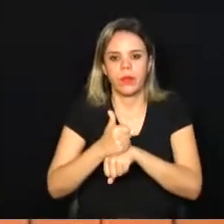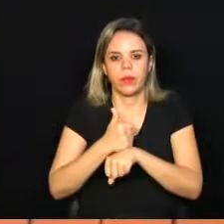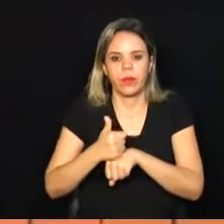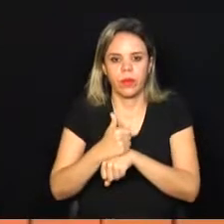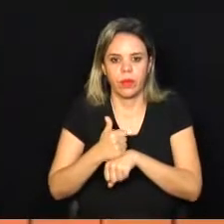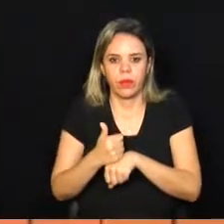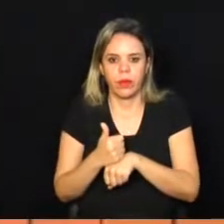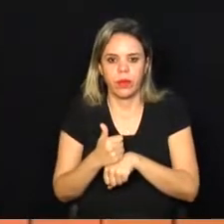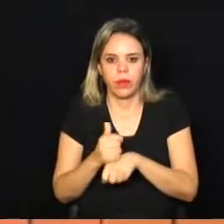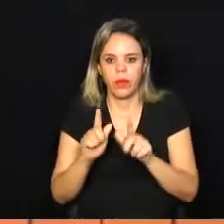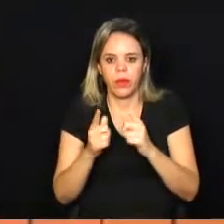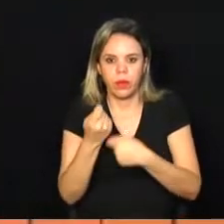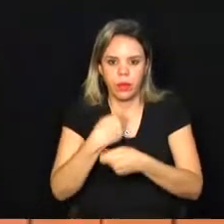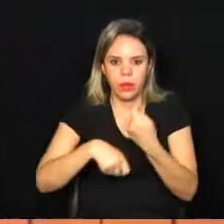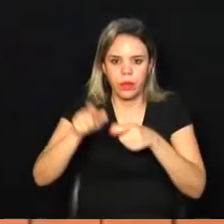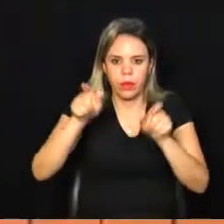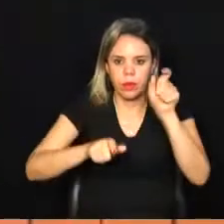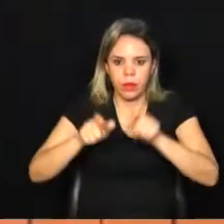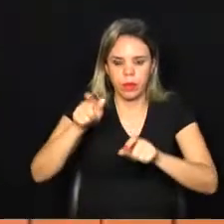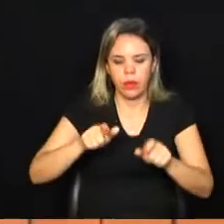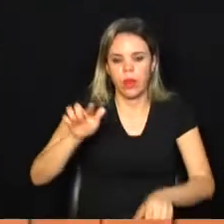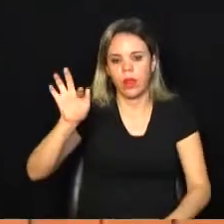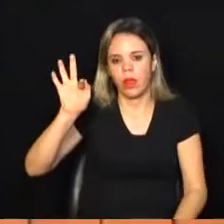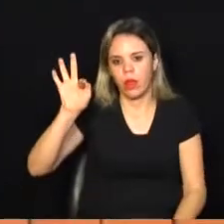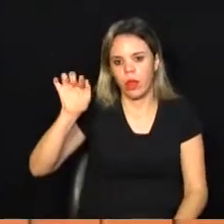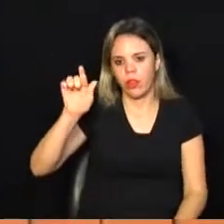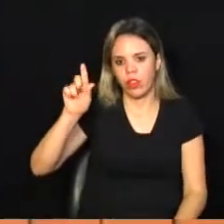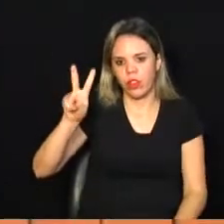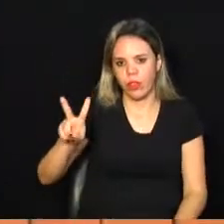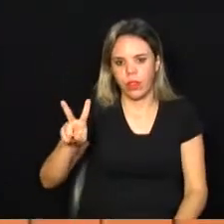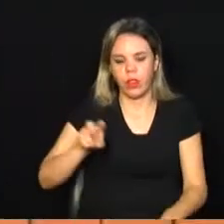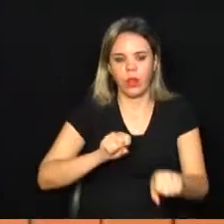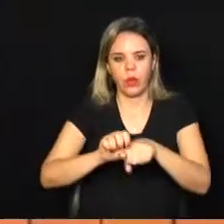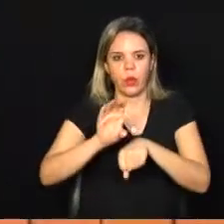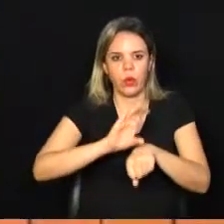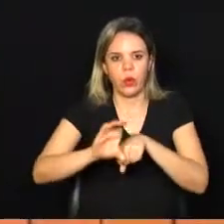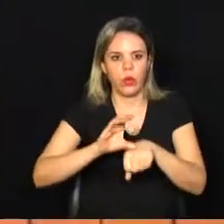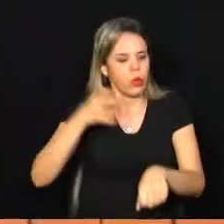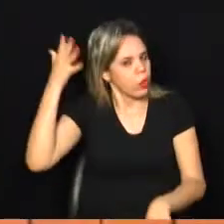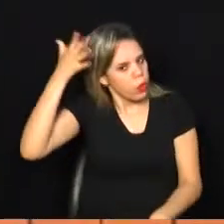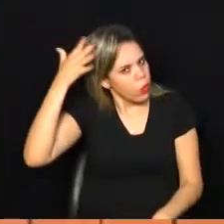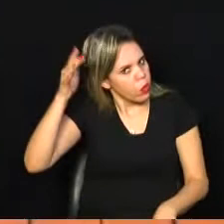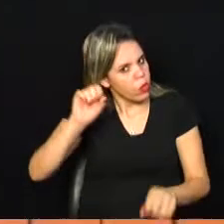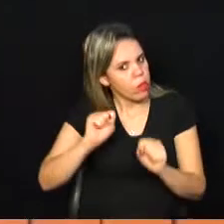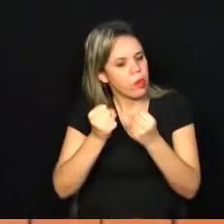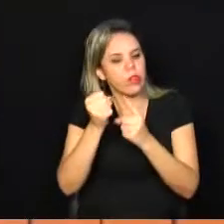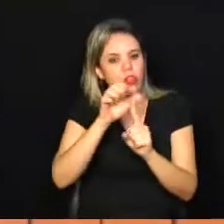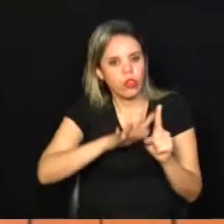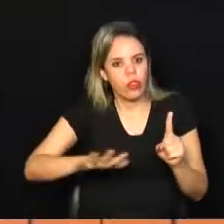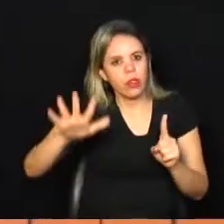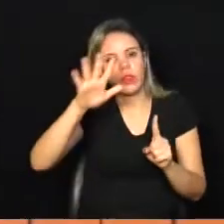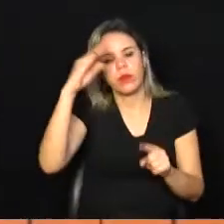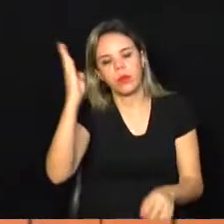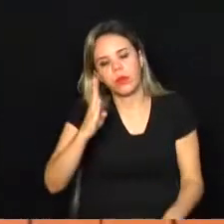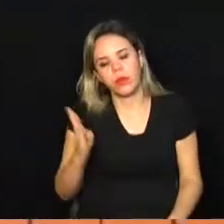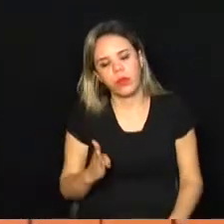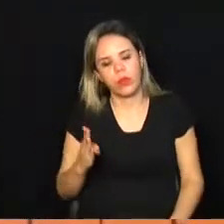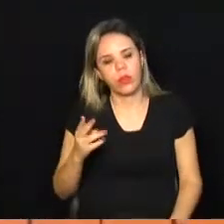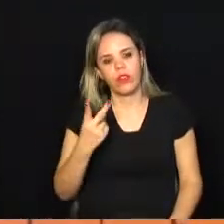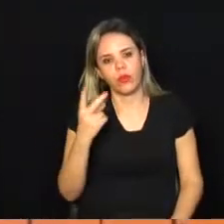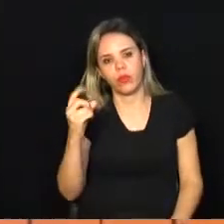de gestão de pessoas pela FGV, fez curso de formação em coaching pela Sociedade Brasileira de Coaching em 2010,